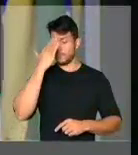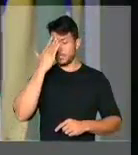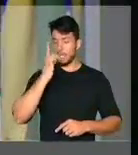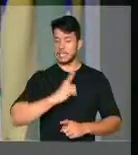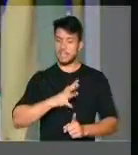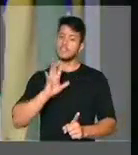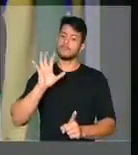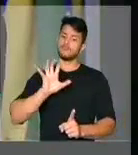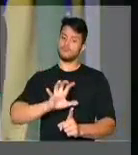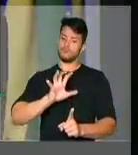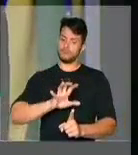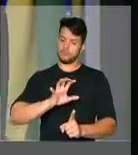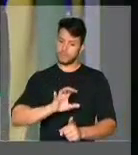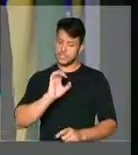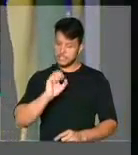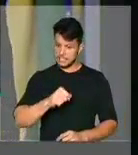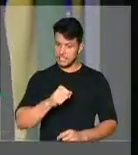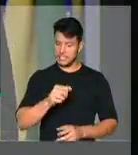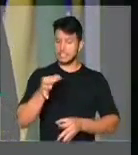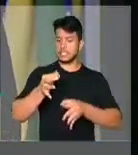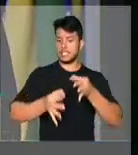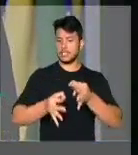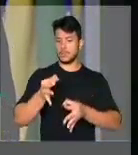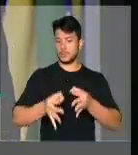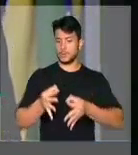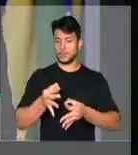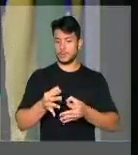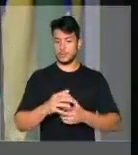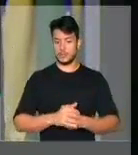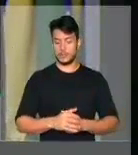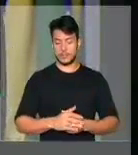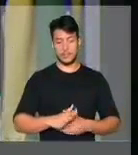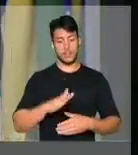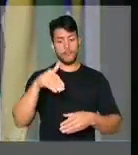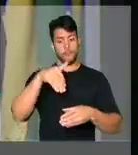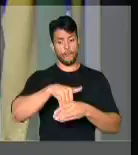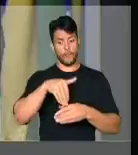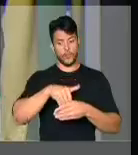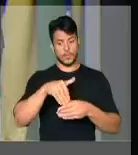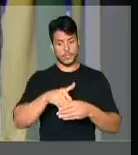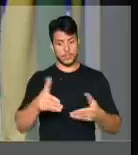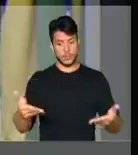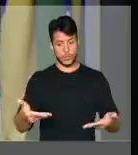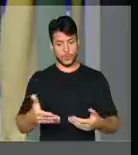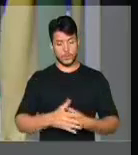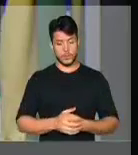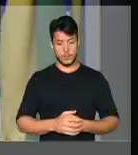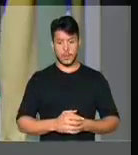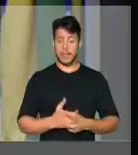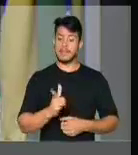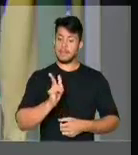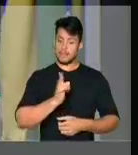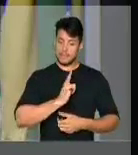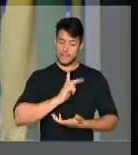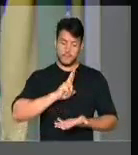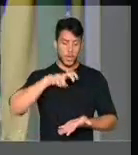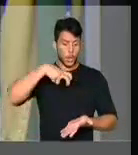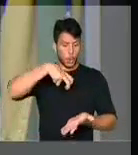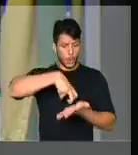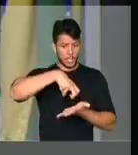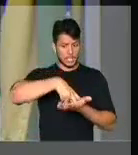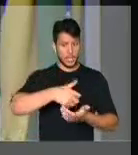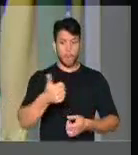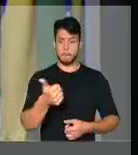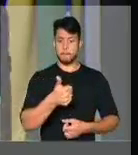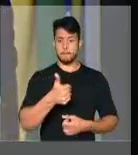interferência brutal do Poder Judiciário no sistema eleitoral. É uma condenação de primeira